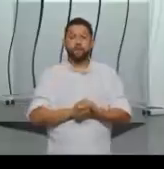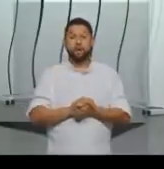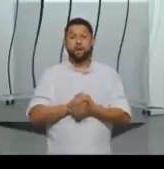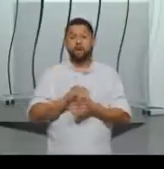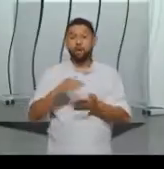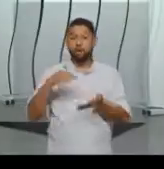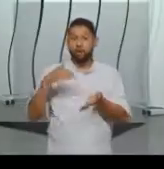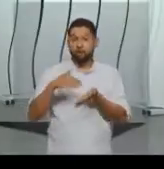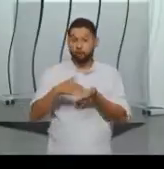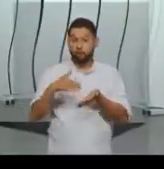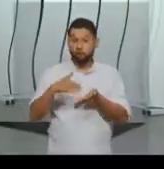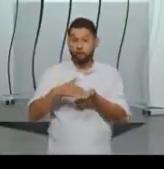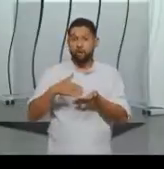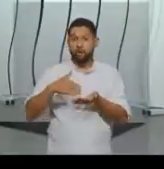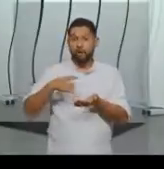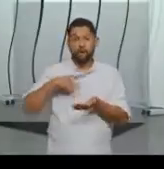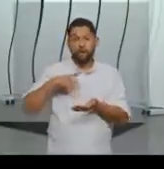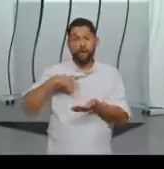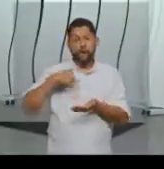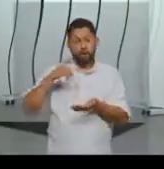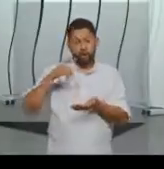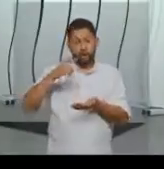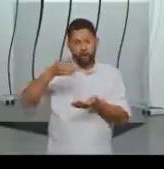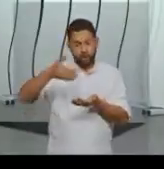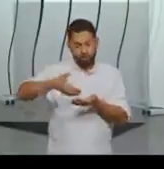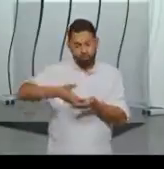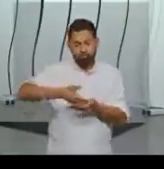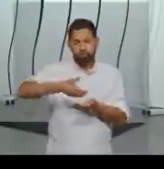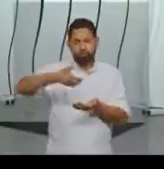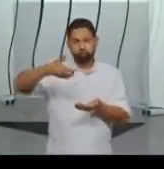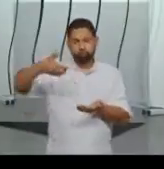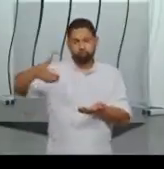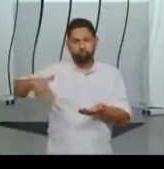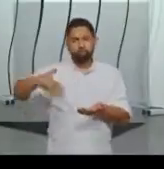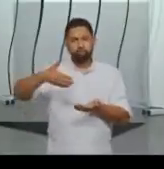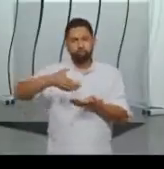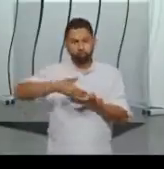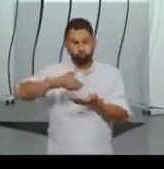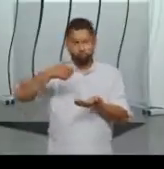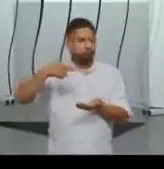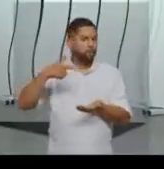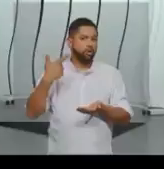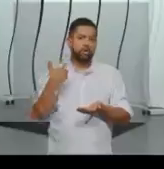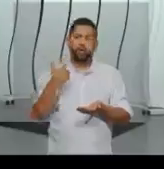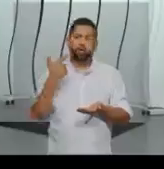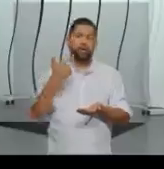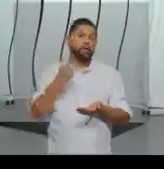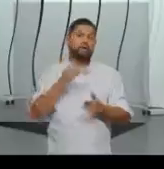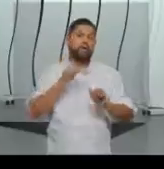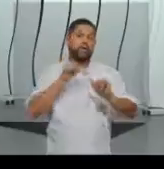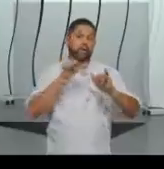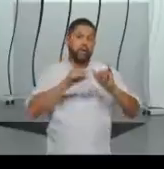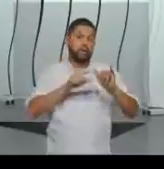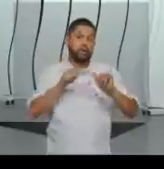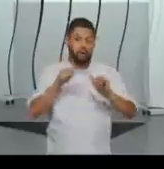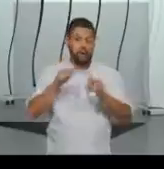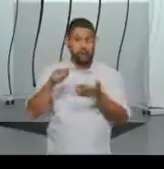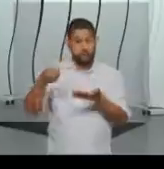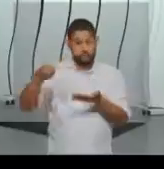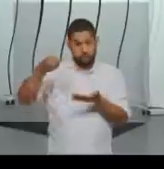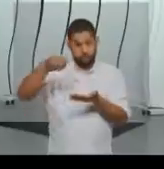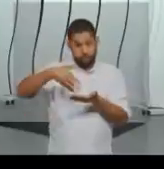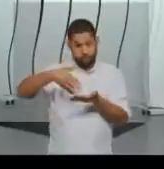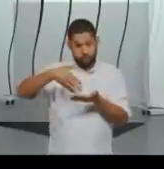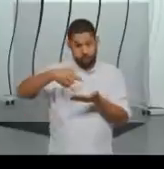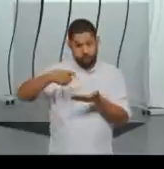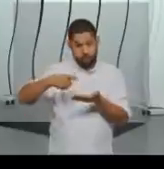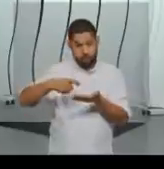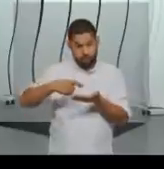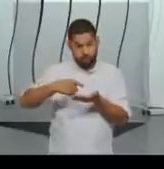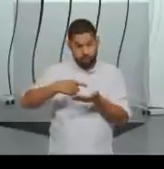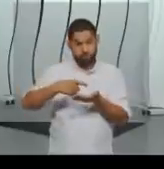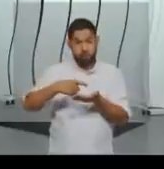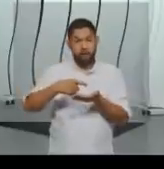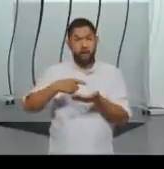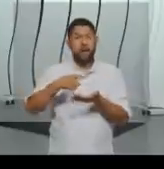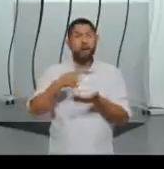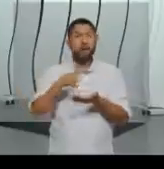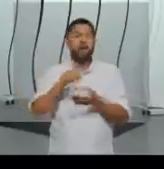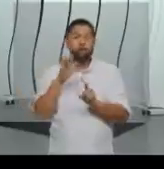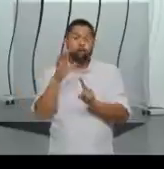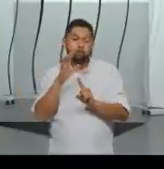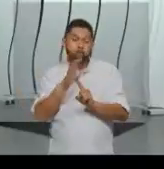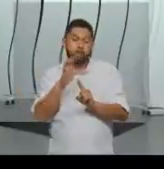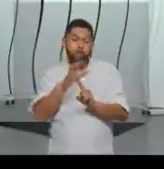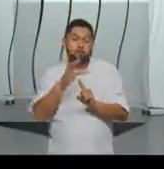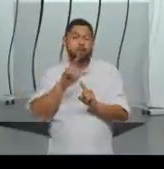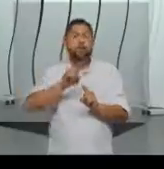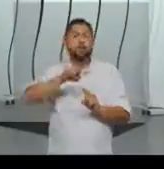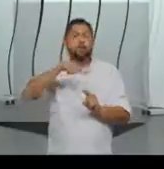resgatadas ao final. Elas não vão participar da reação, elas vão favorecer a reação sem participar dela, ok?